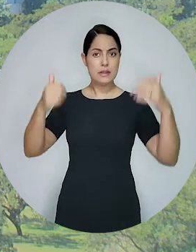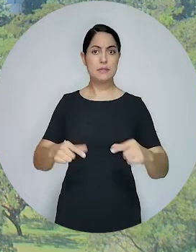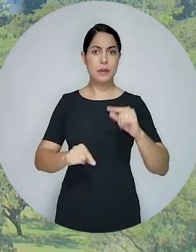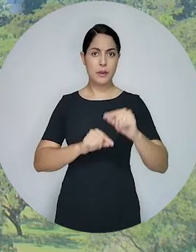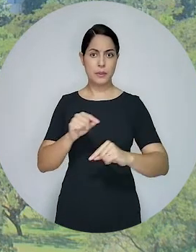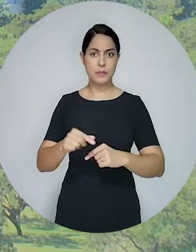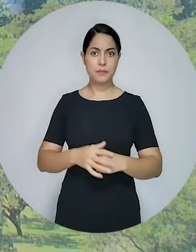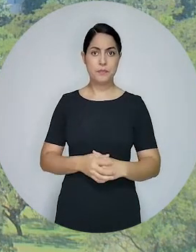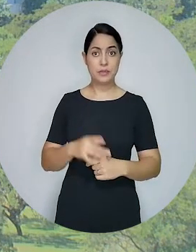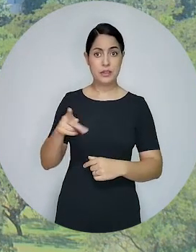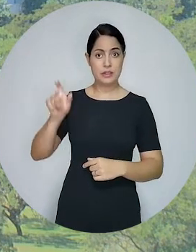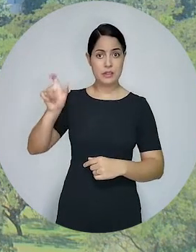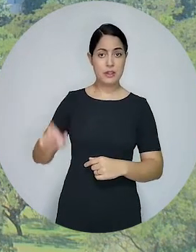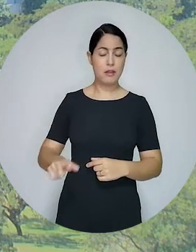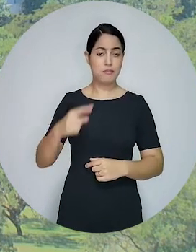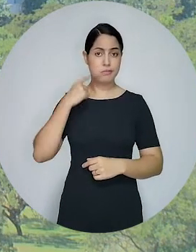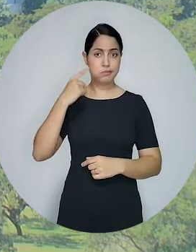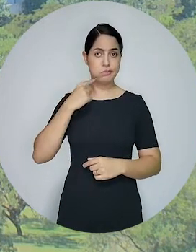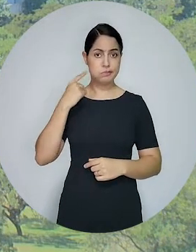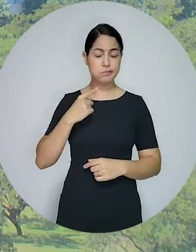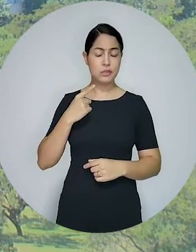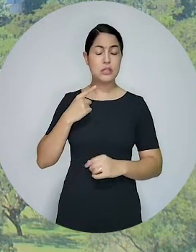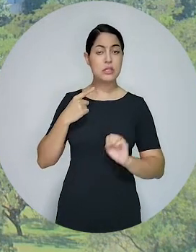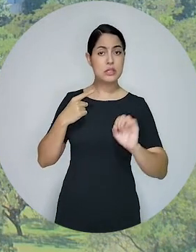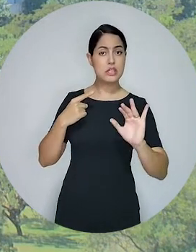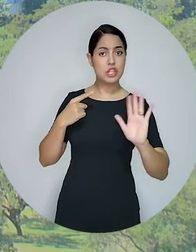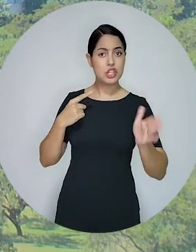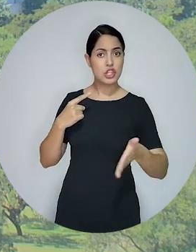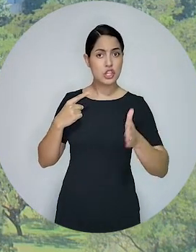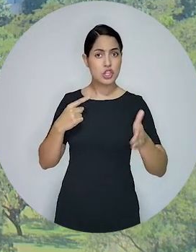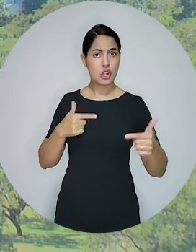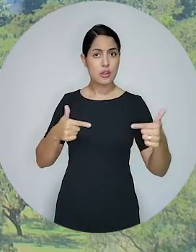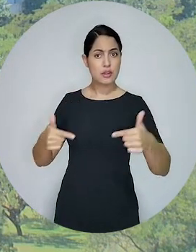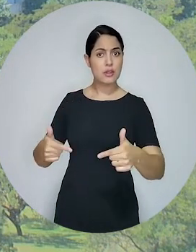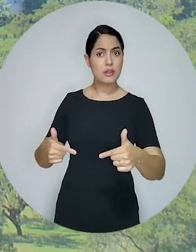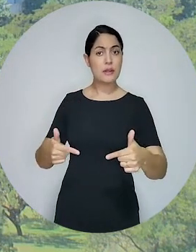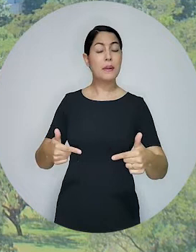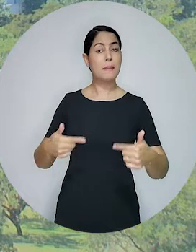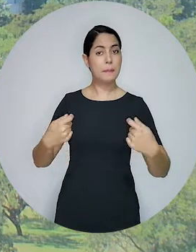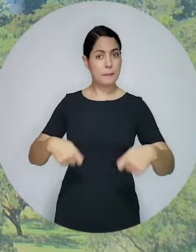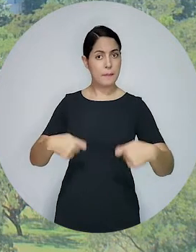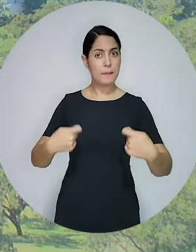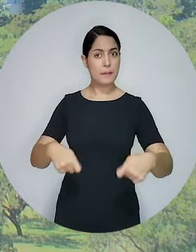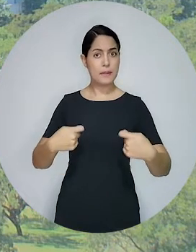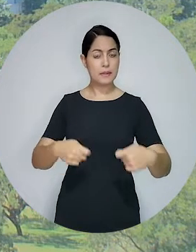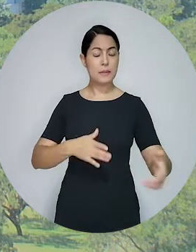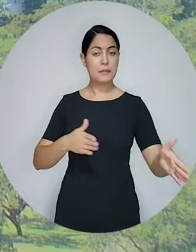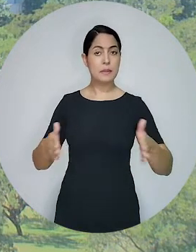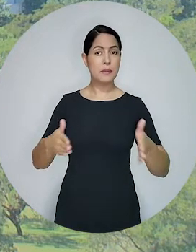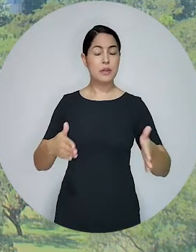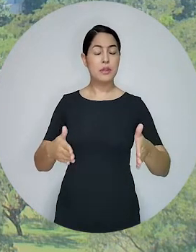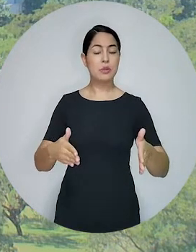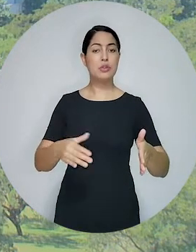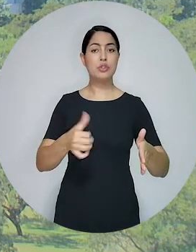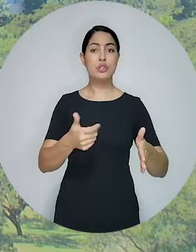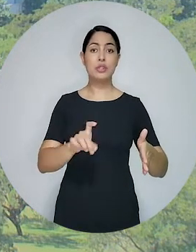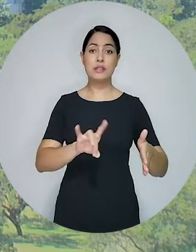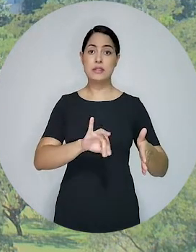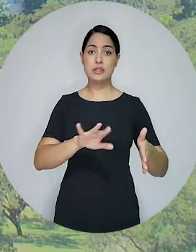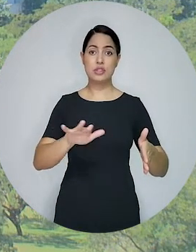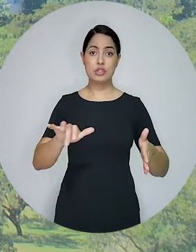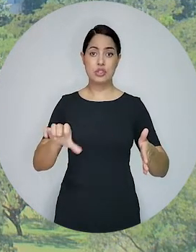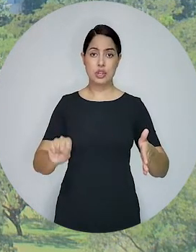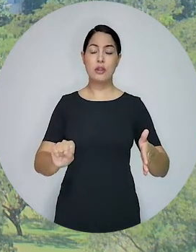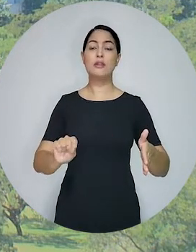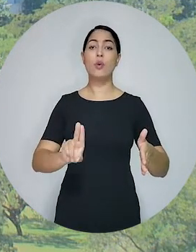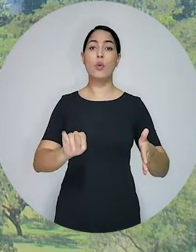que em todos os processos de atuação do advogado, ainda que já intimado, seja determinada a suspensão do feito pelo prazo